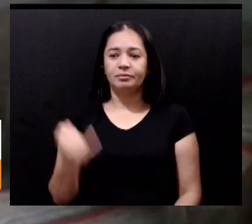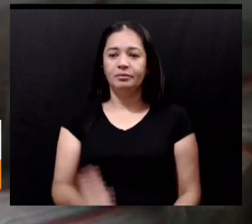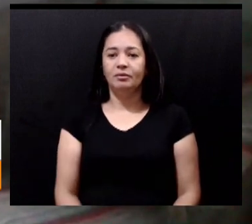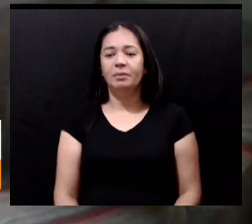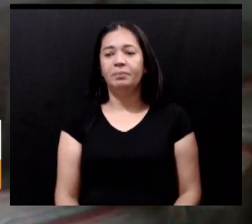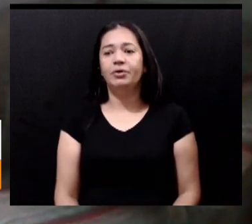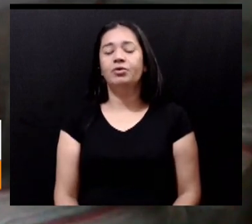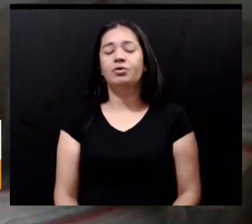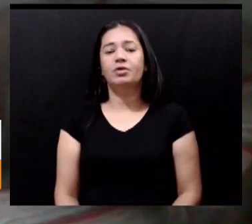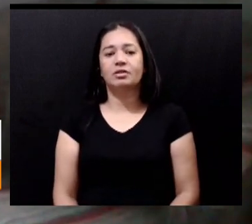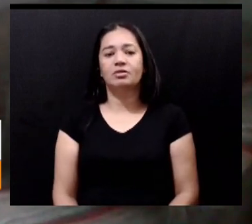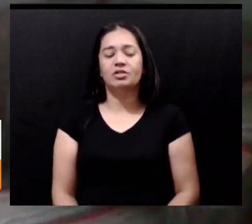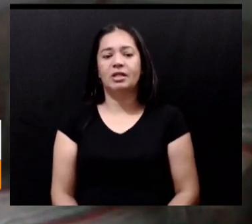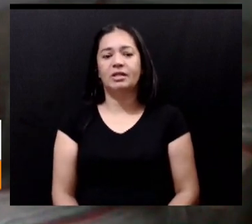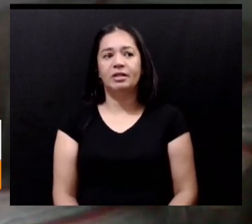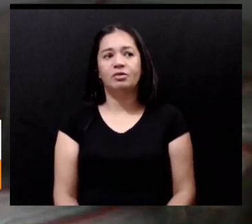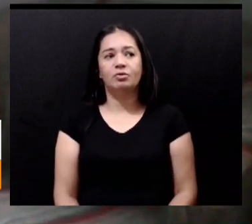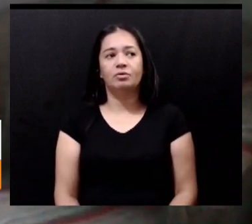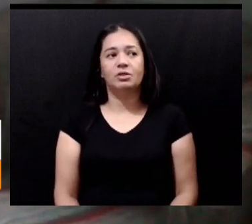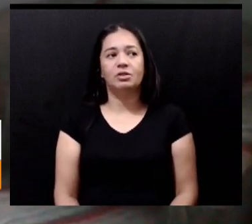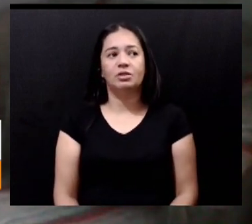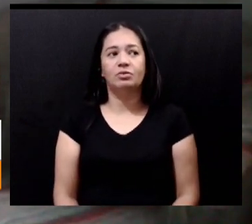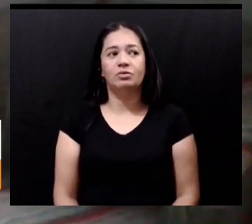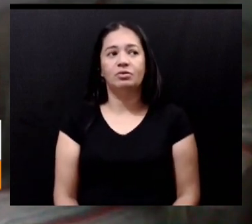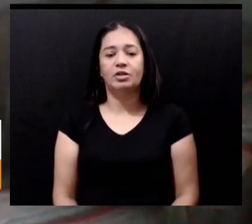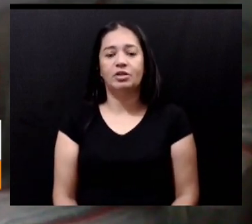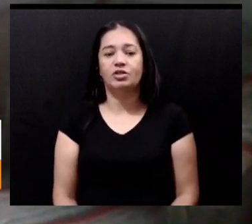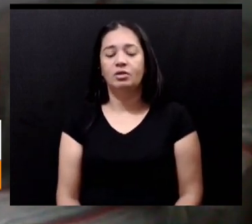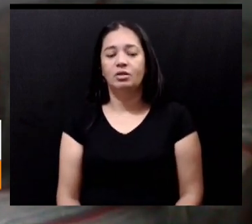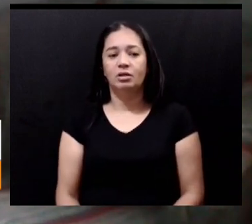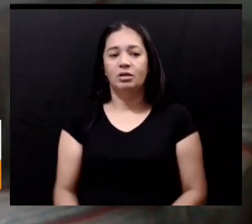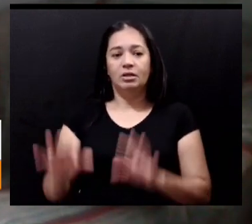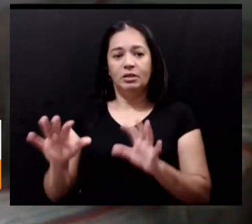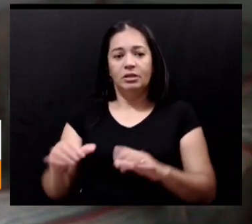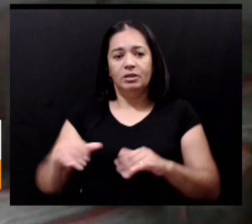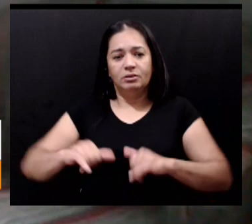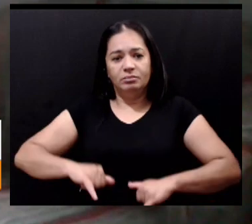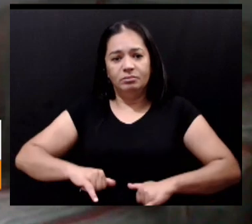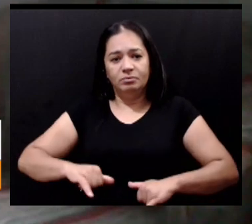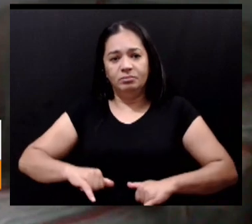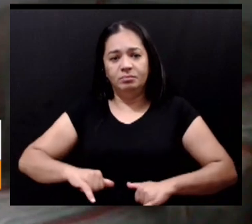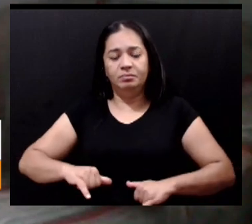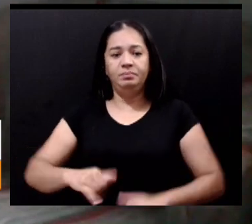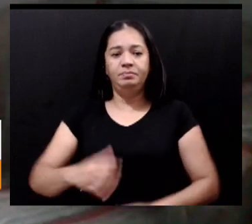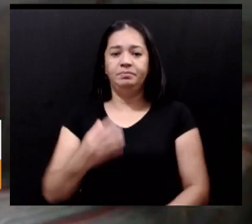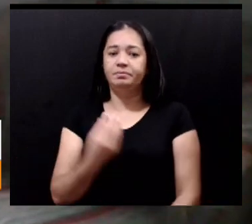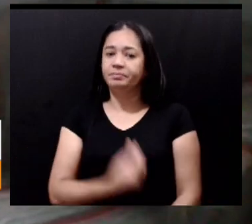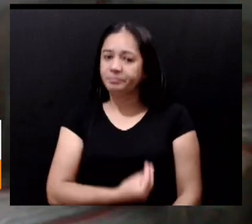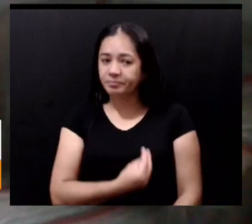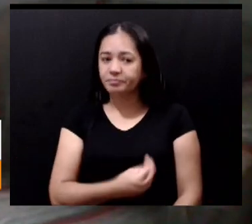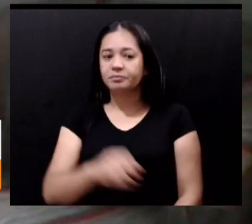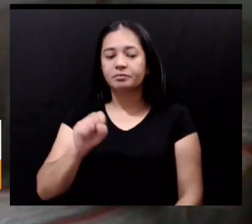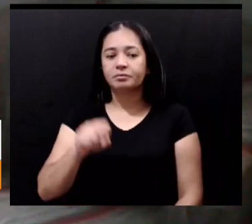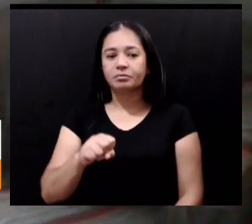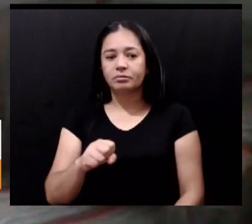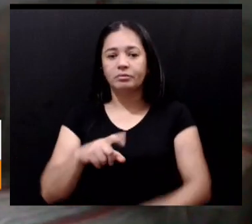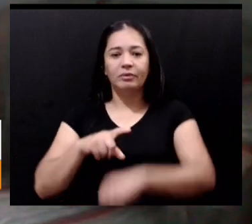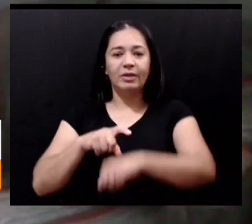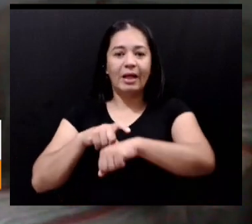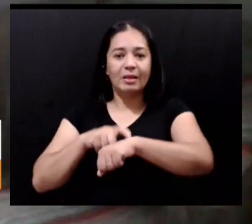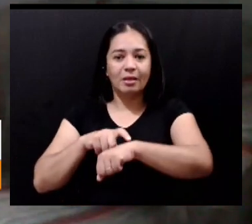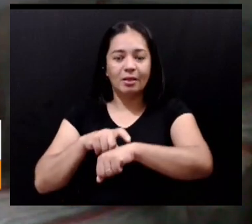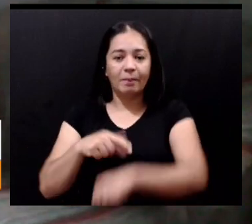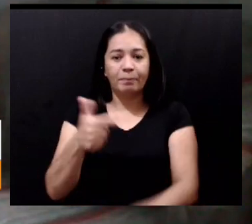está experimentando, né? A dor é legítima. Não tem tempo. Não é tempo